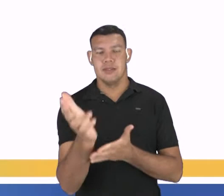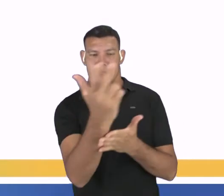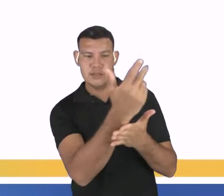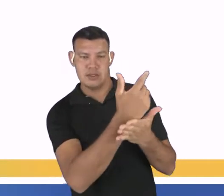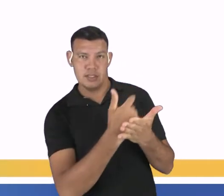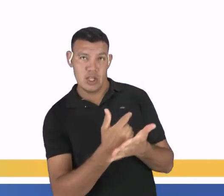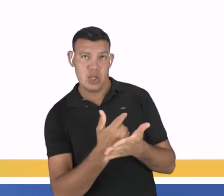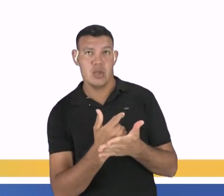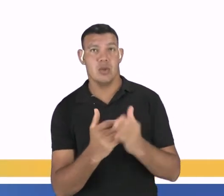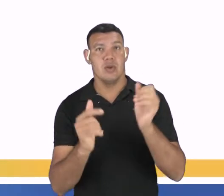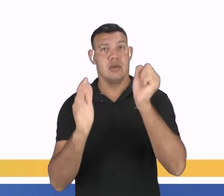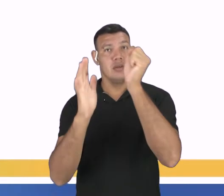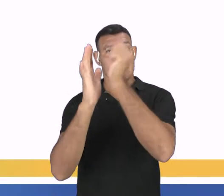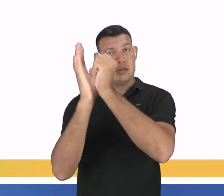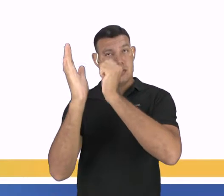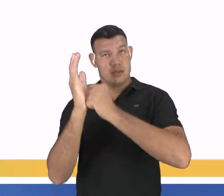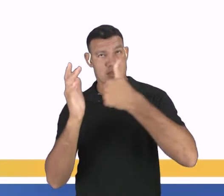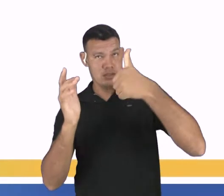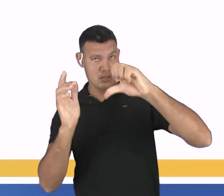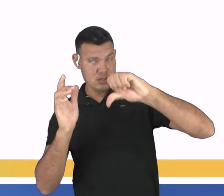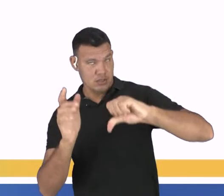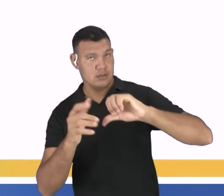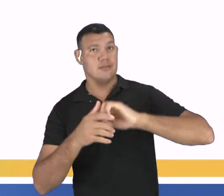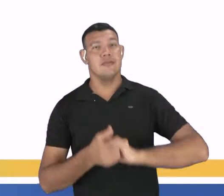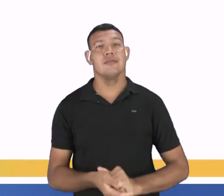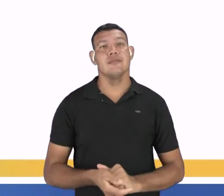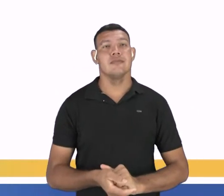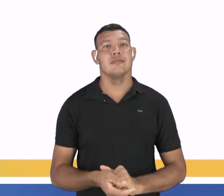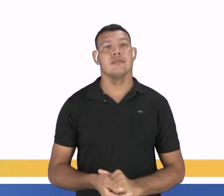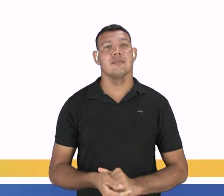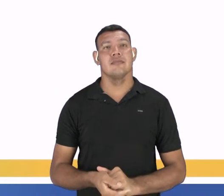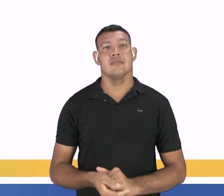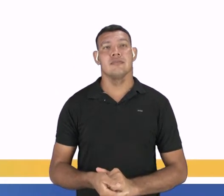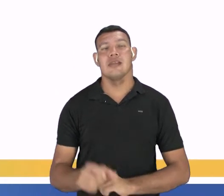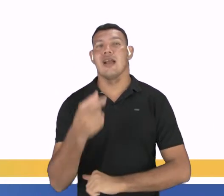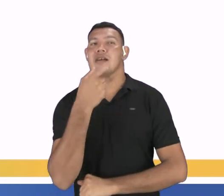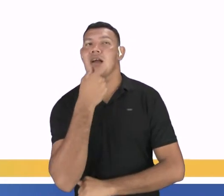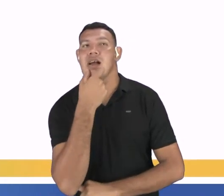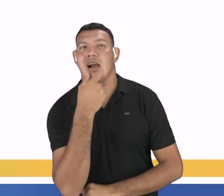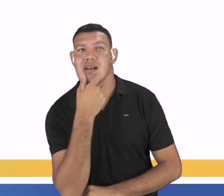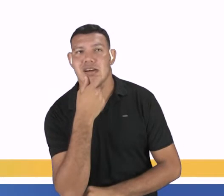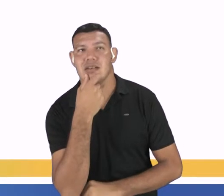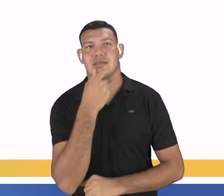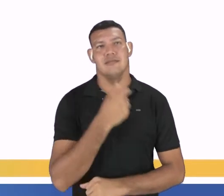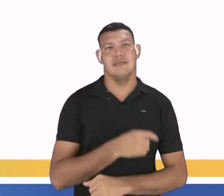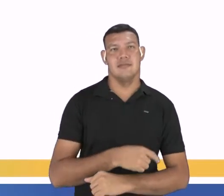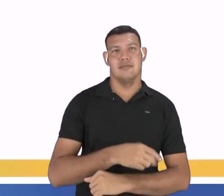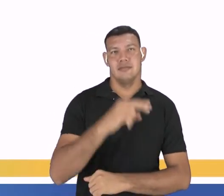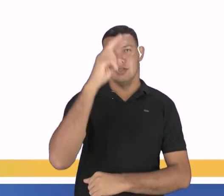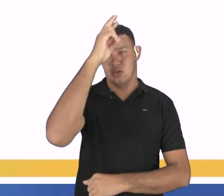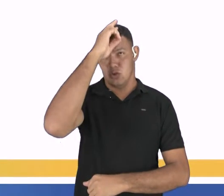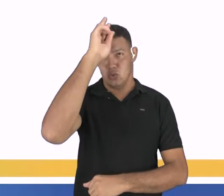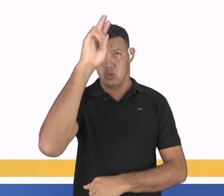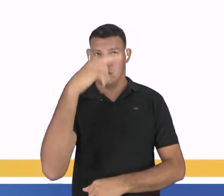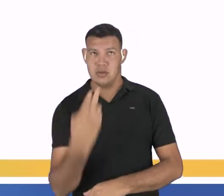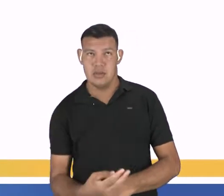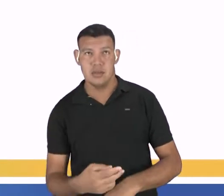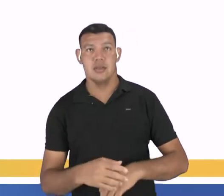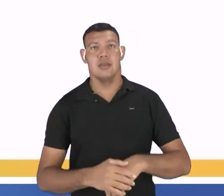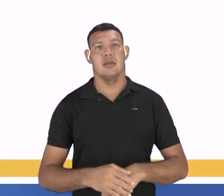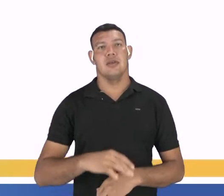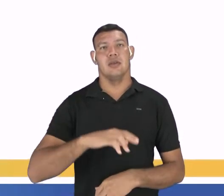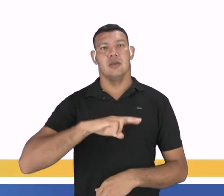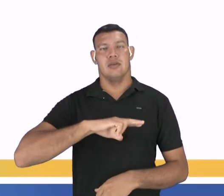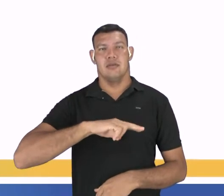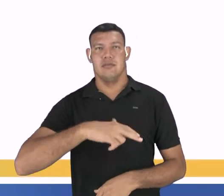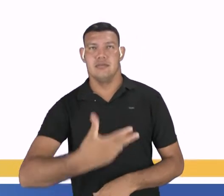do século XIX, que mostra ali ingleses, russos,